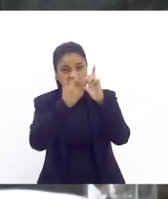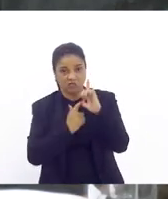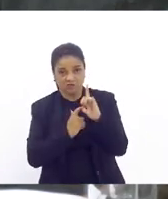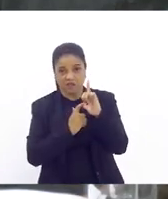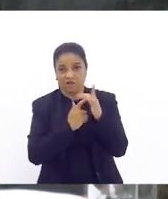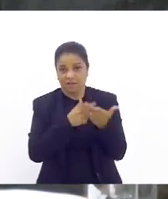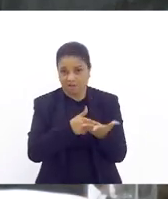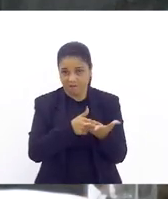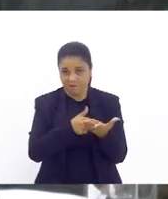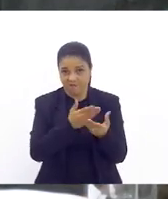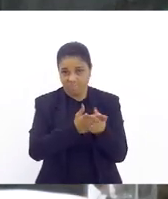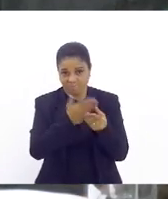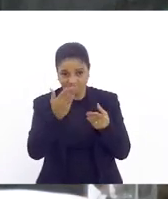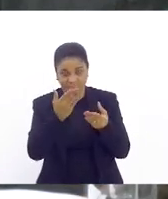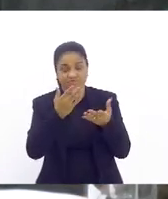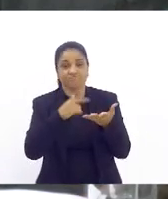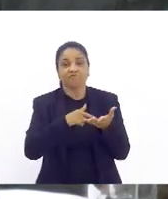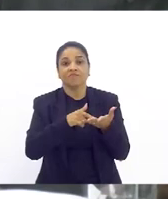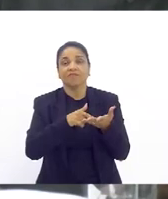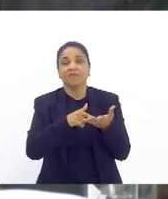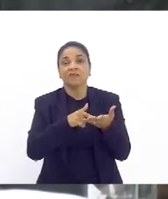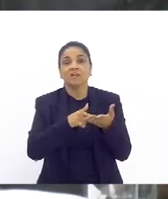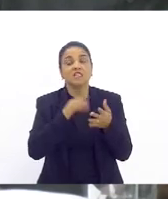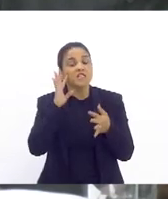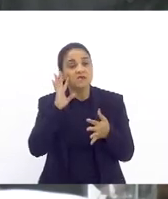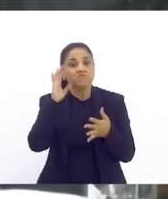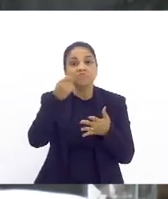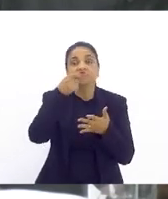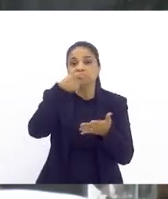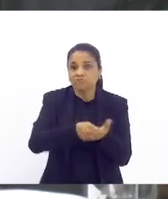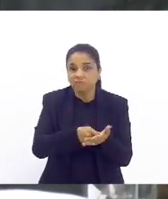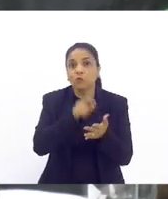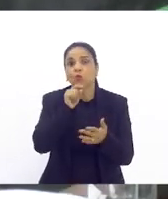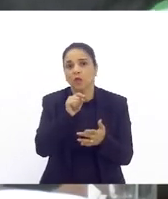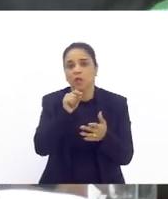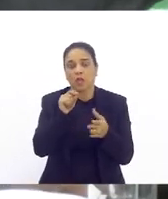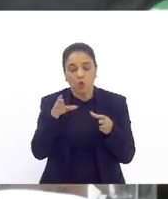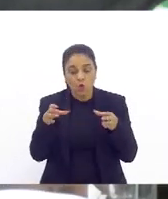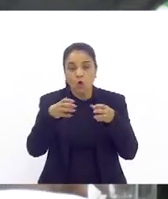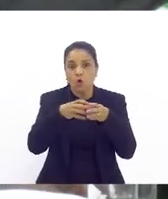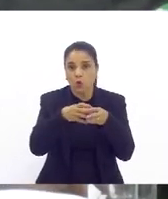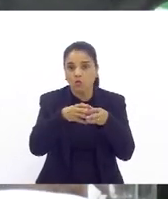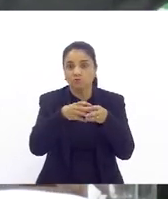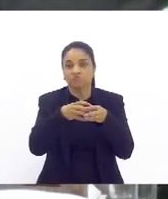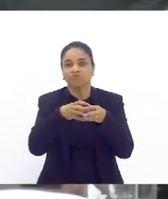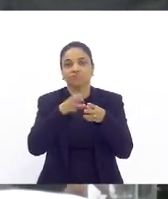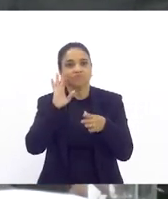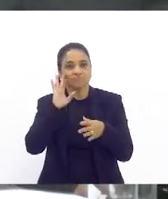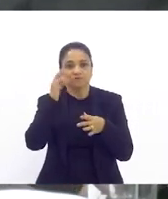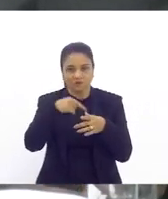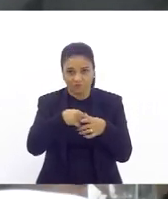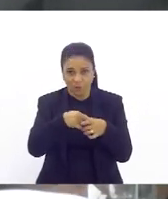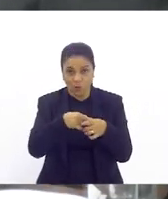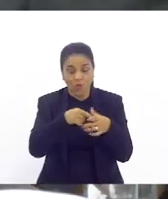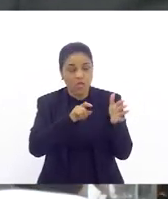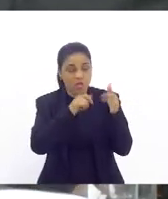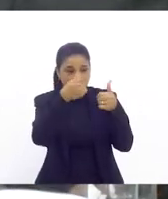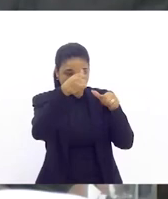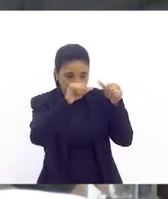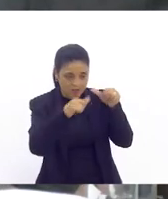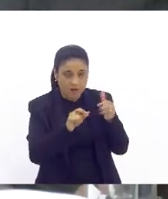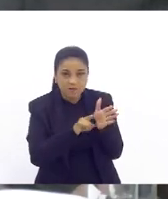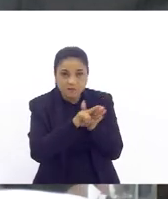garantir o que foi definido coletivamente que quando nós analisarmos esse plano